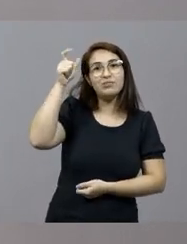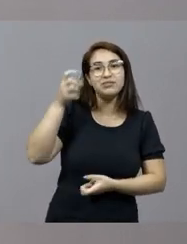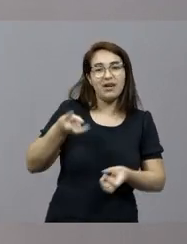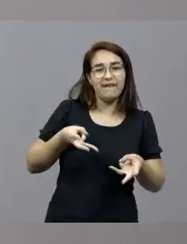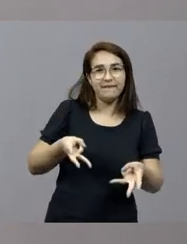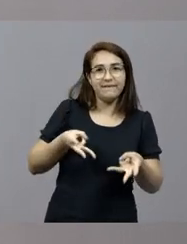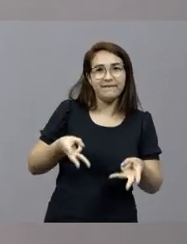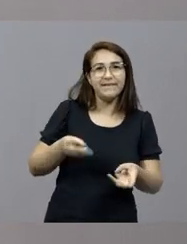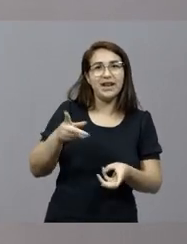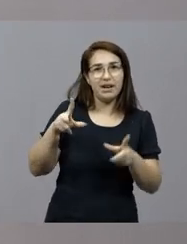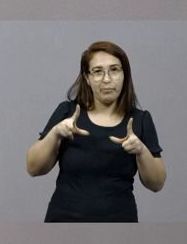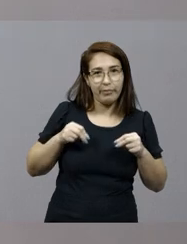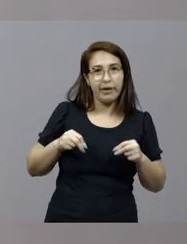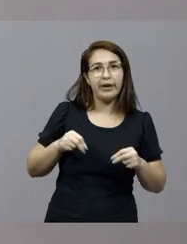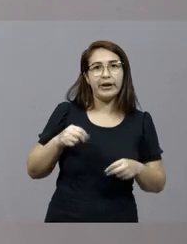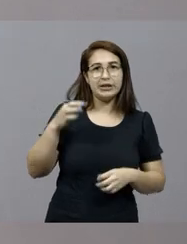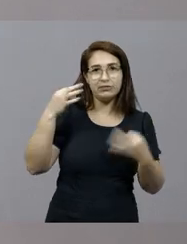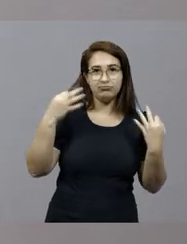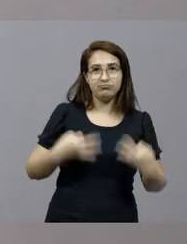estar.